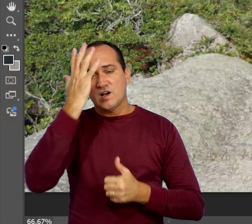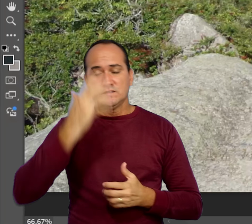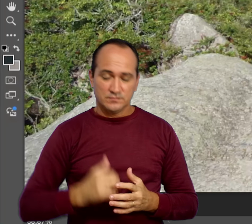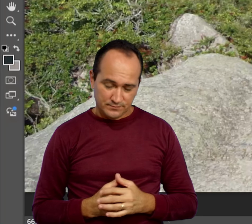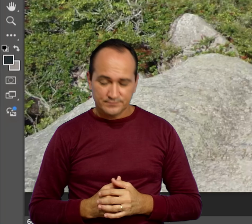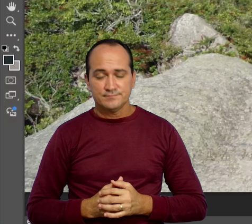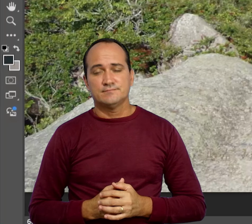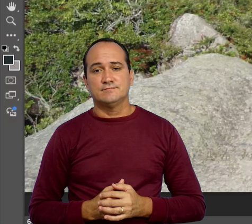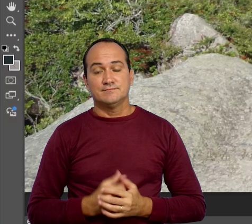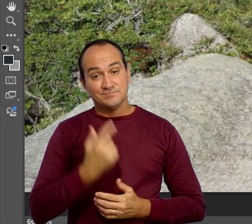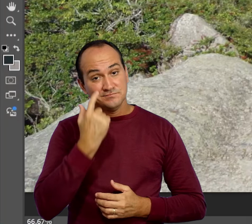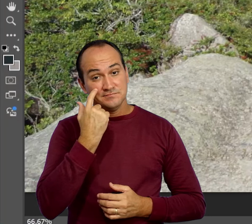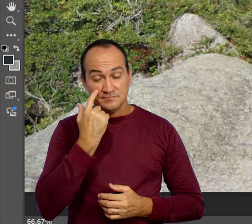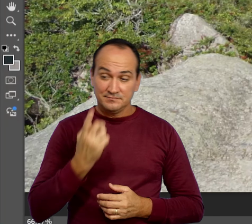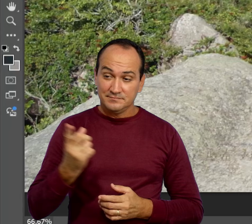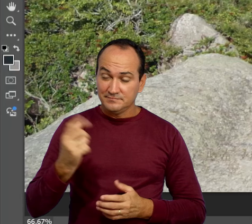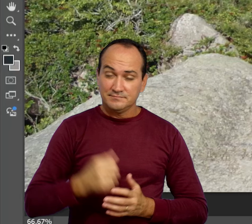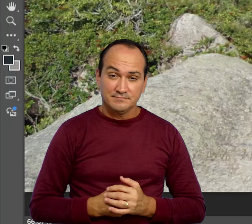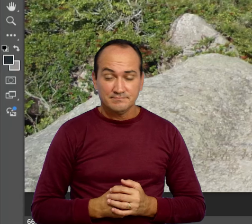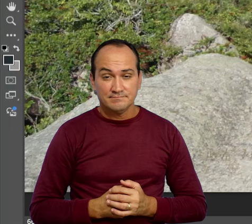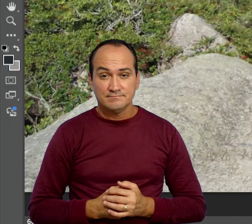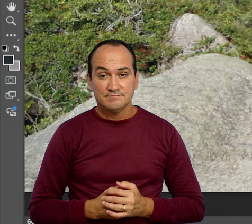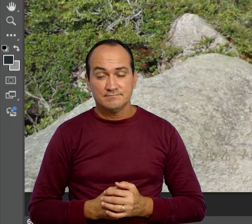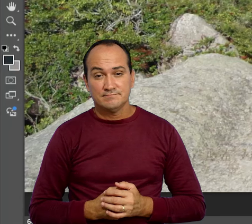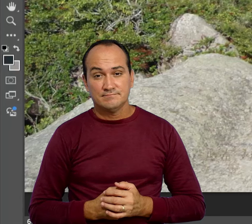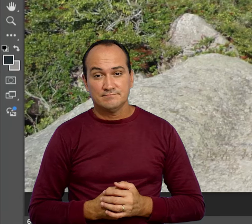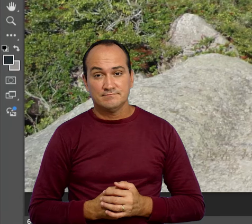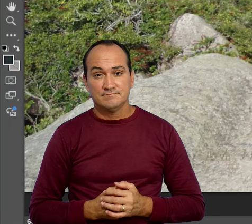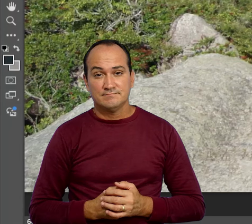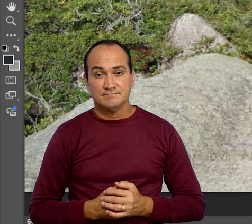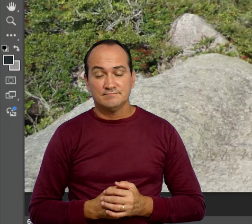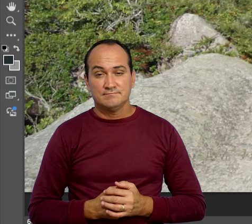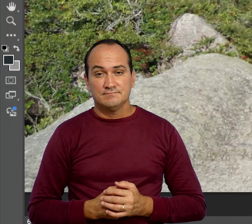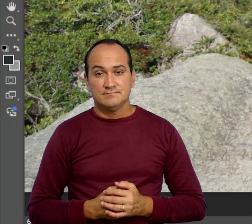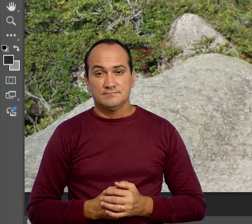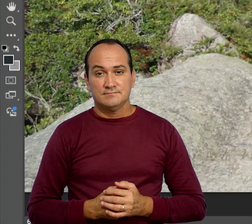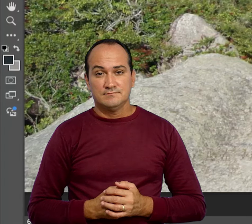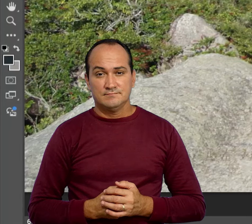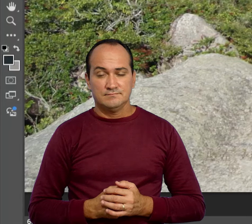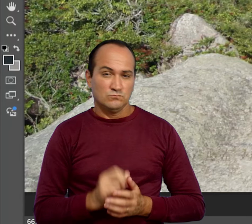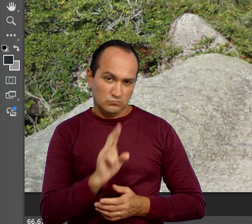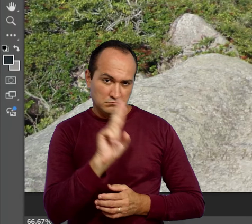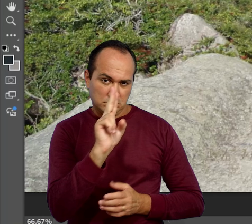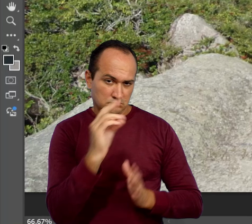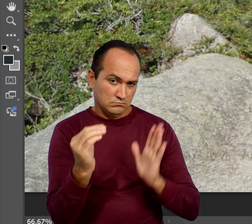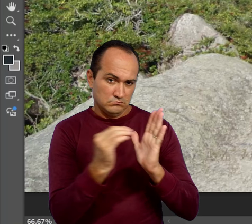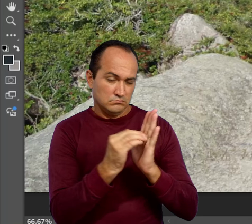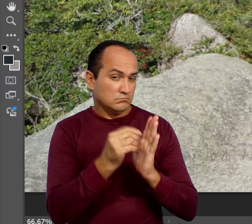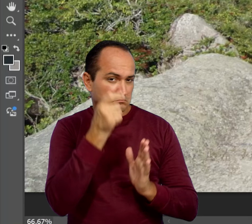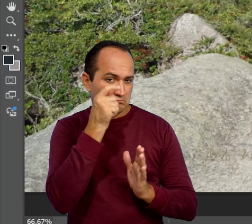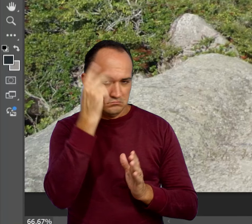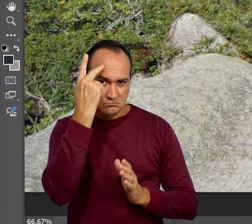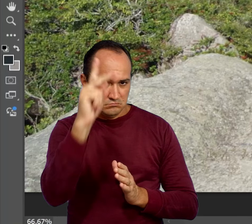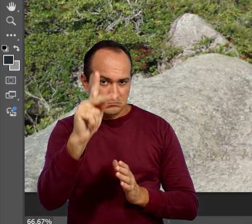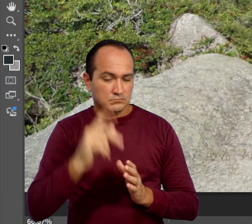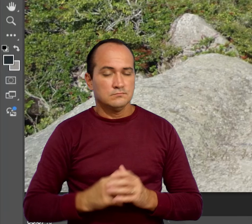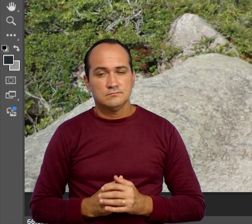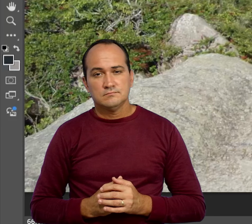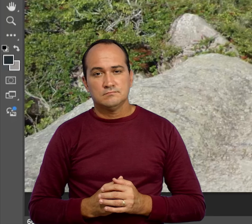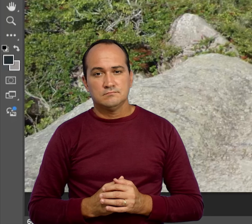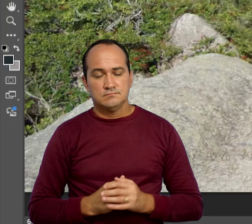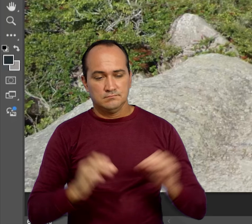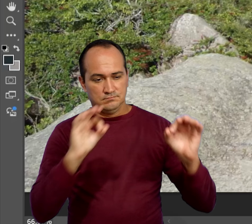seleção mais fácil, tá? Então, vou colocar aqui, por exemplo, pedra, rocha, enfim. Posso colocar o nome que eu achar mais